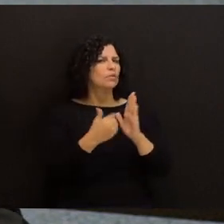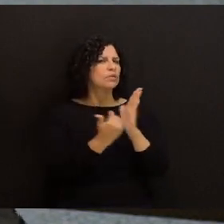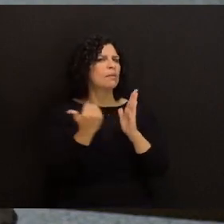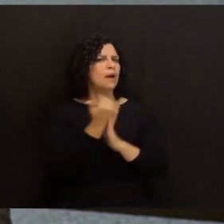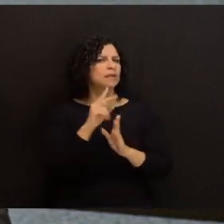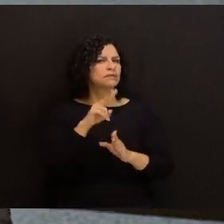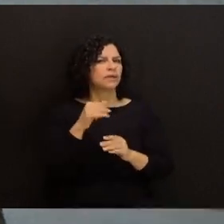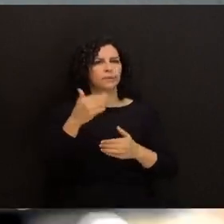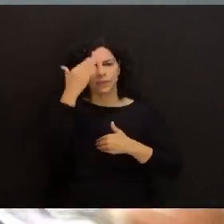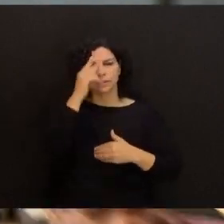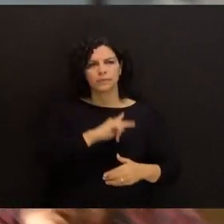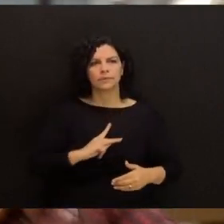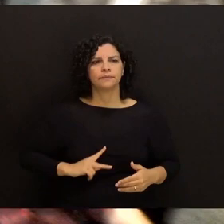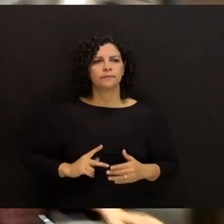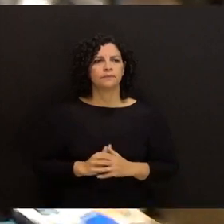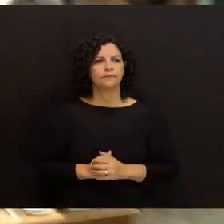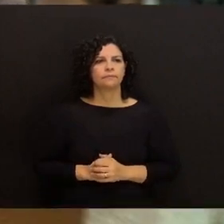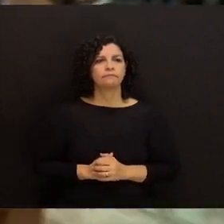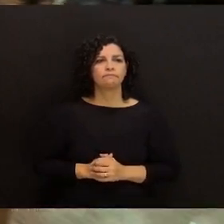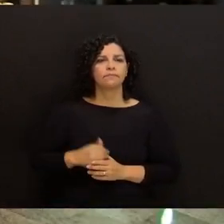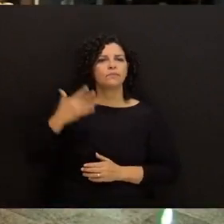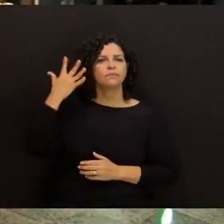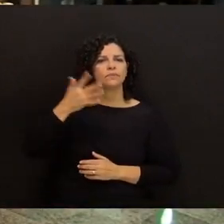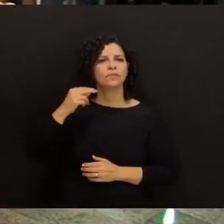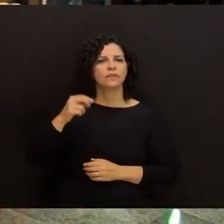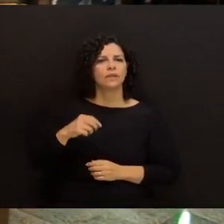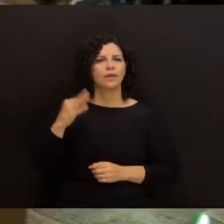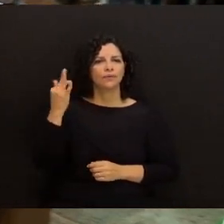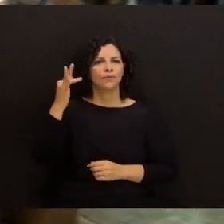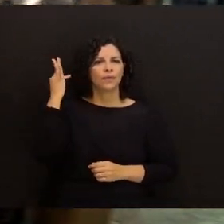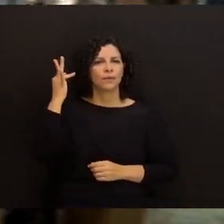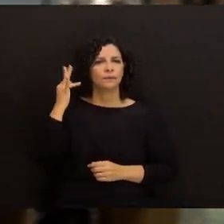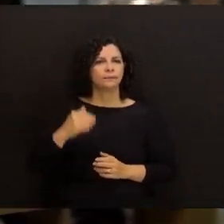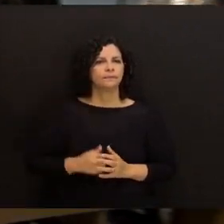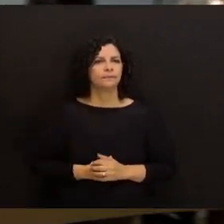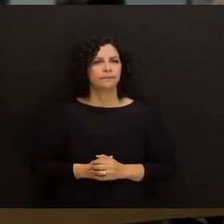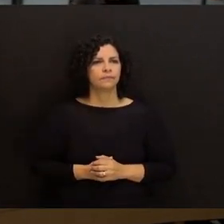presidente com a palavra Vereador Aílton